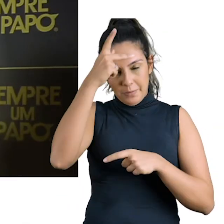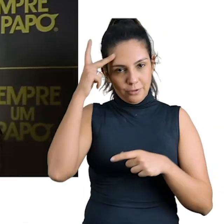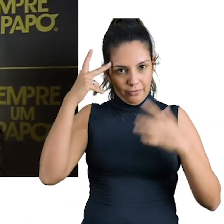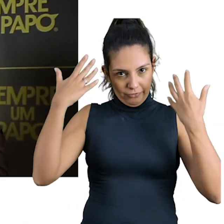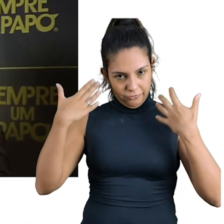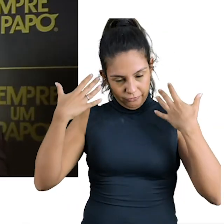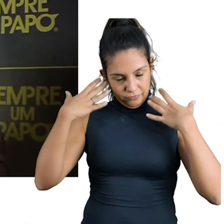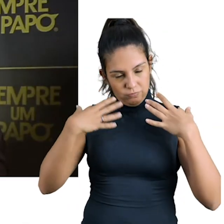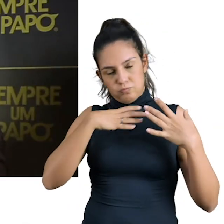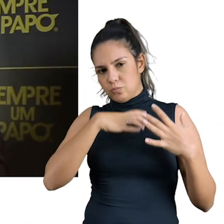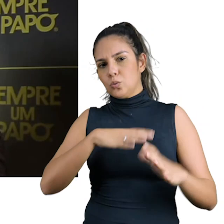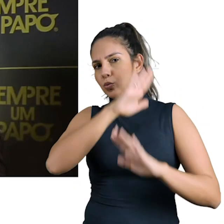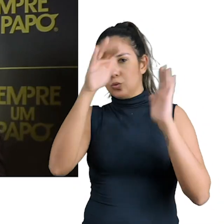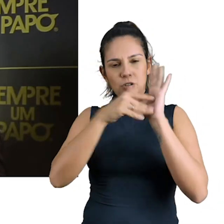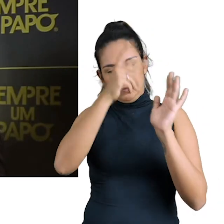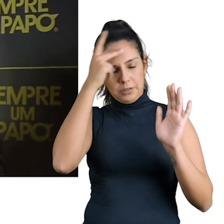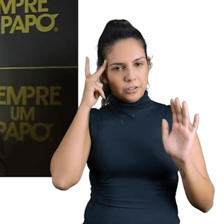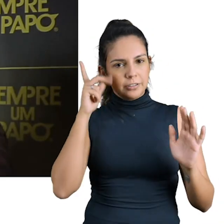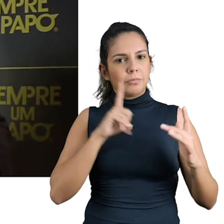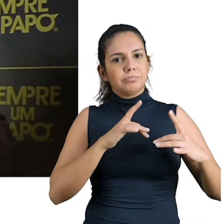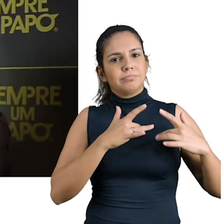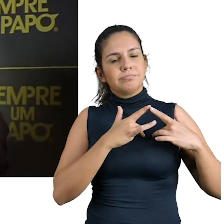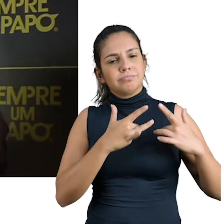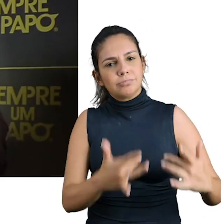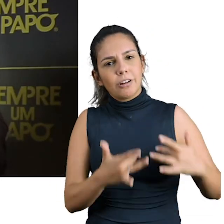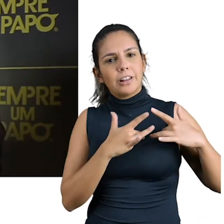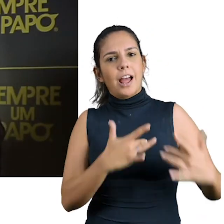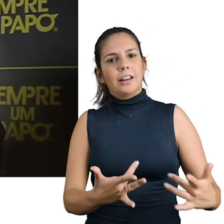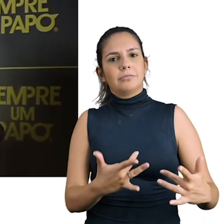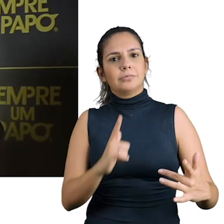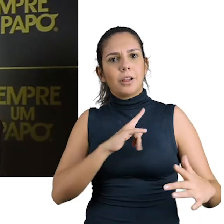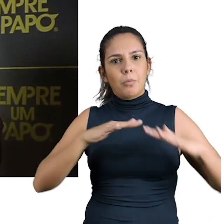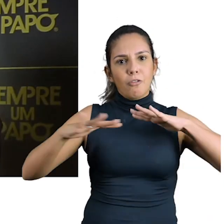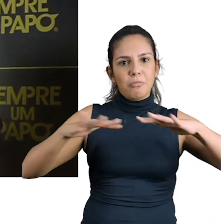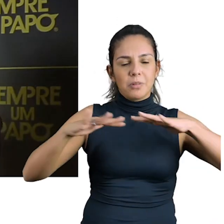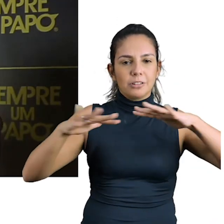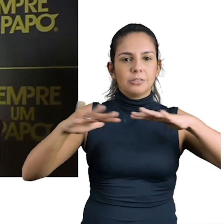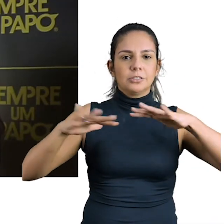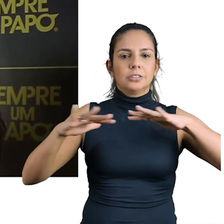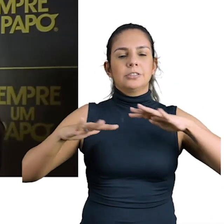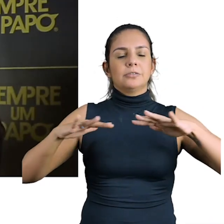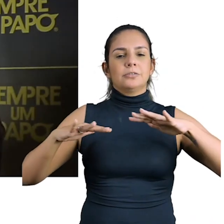pessoas físicas, todas elas se irmanando em uma espécie de movimento